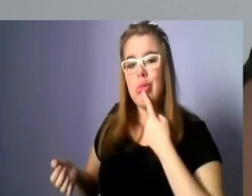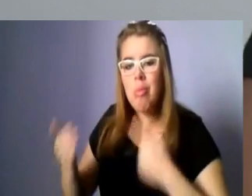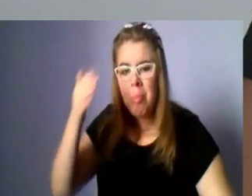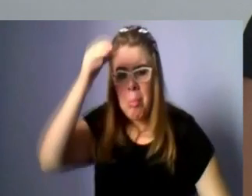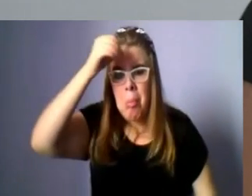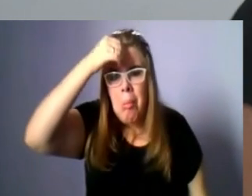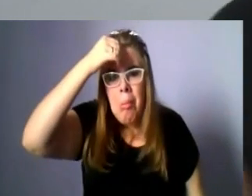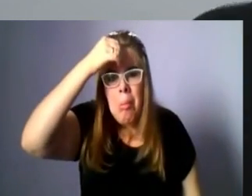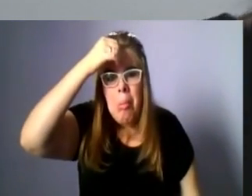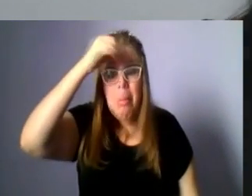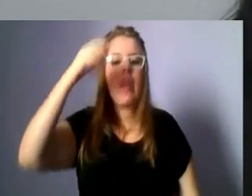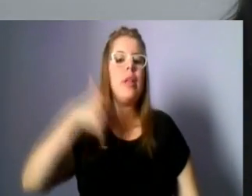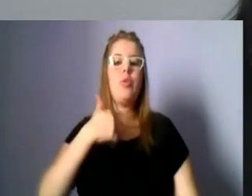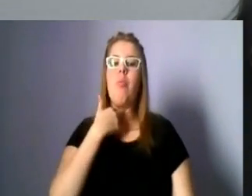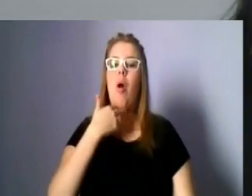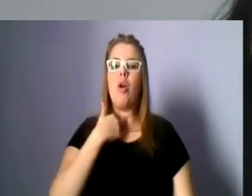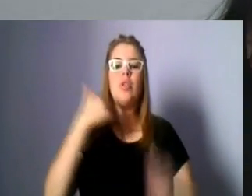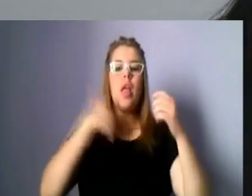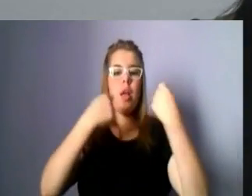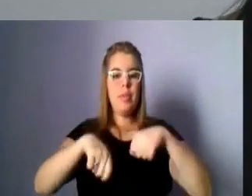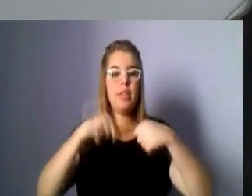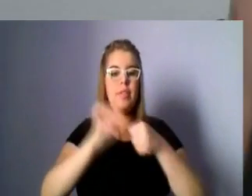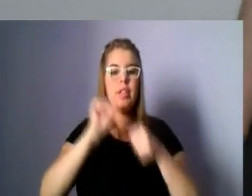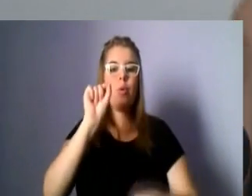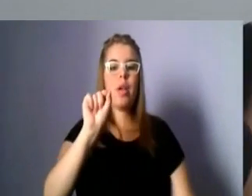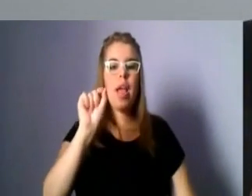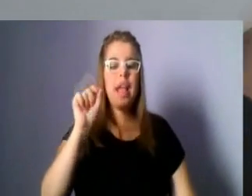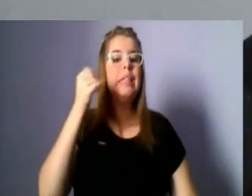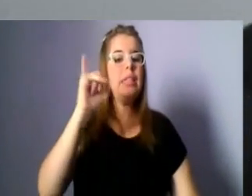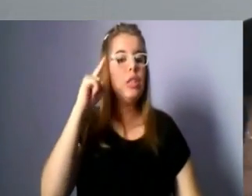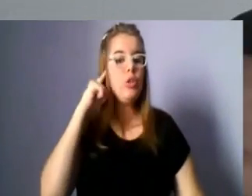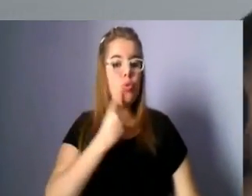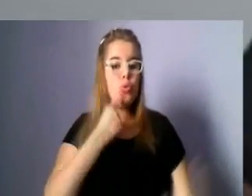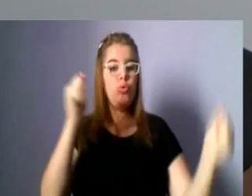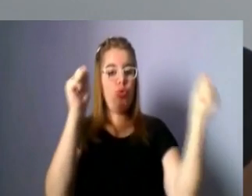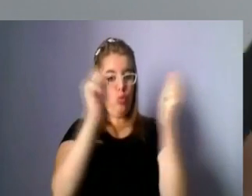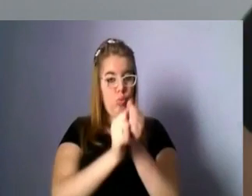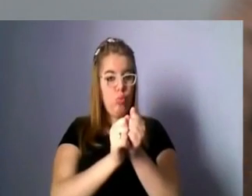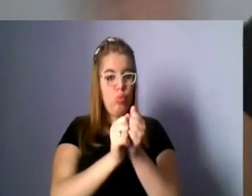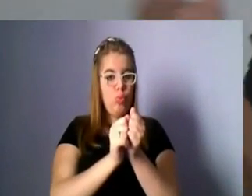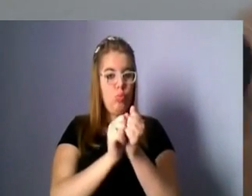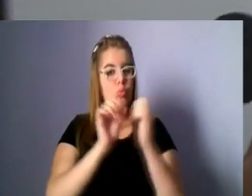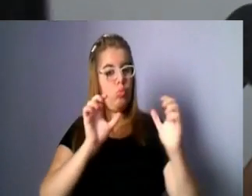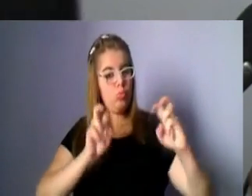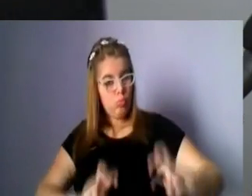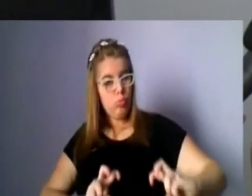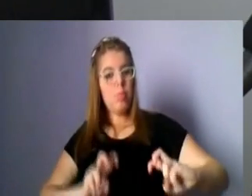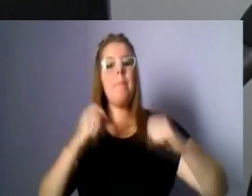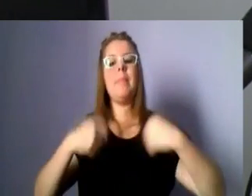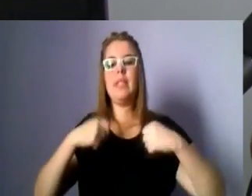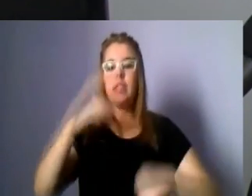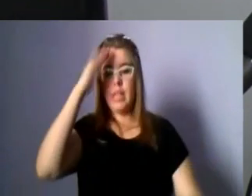de fora. Eu não posso fazer isso, então o que eu preciso fazer? Aquele surdo que está junto, ele sempre tem que participar